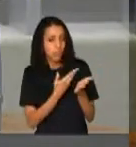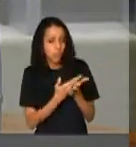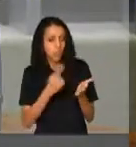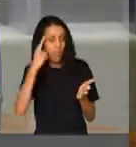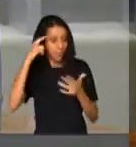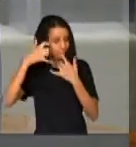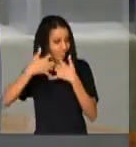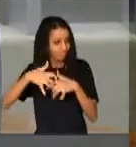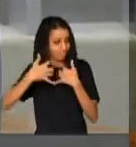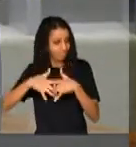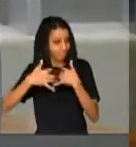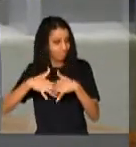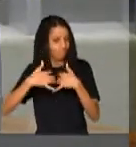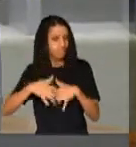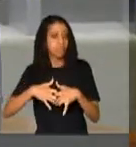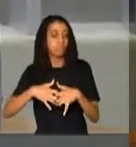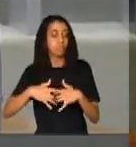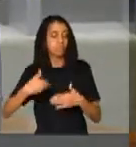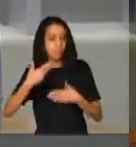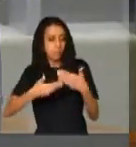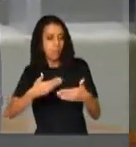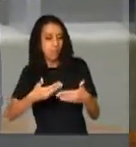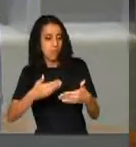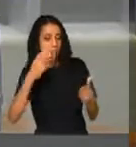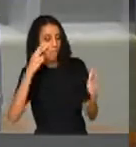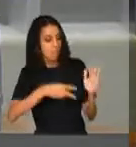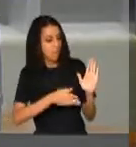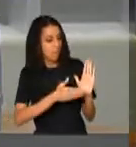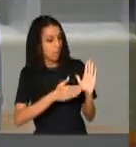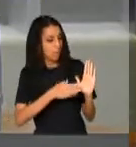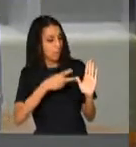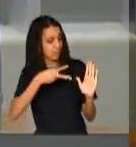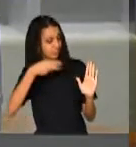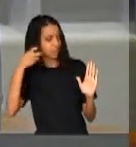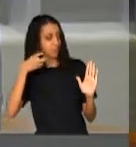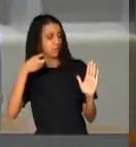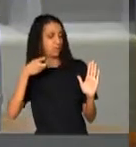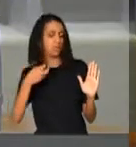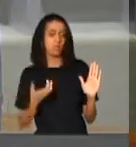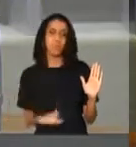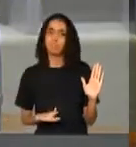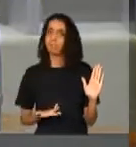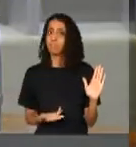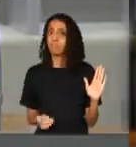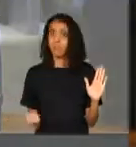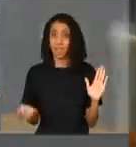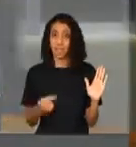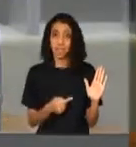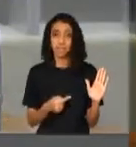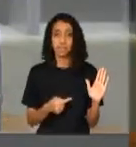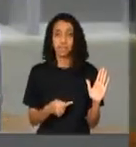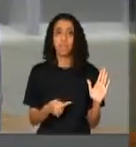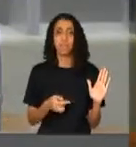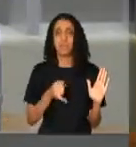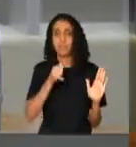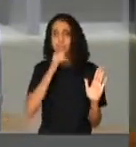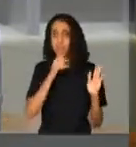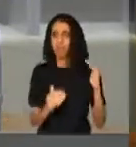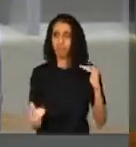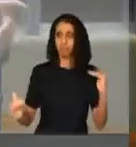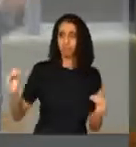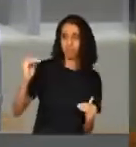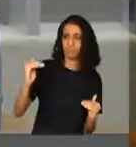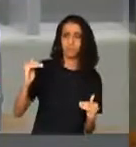nossa reflexão sobre esse assunto, vamos vendo que é uma proposta que, longe de combater privilégios, e nós estamos absolutamente